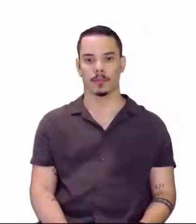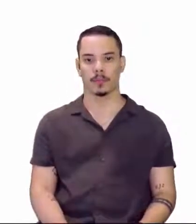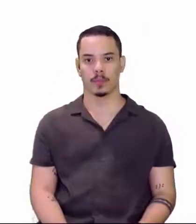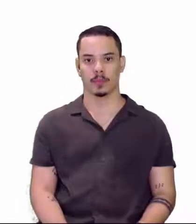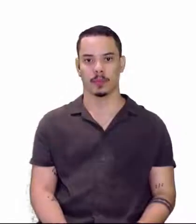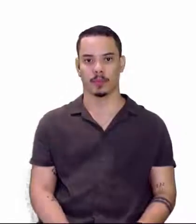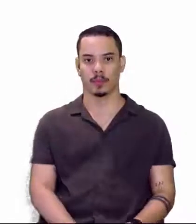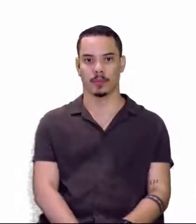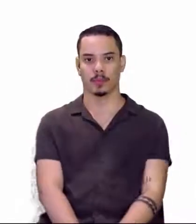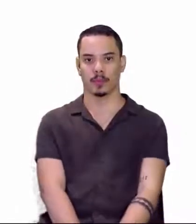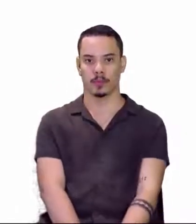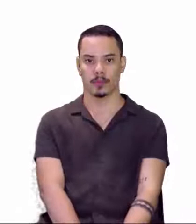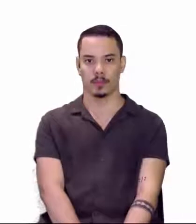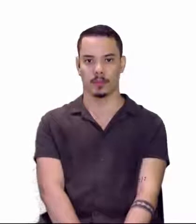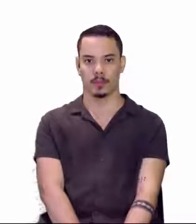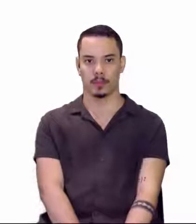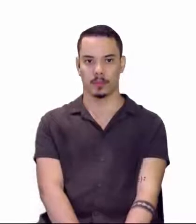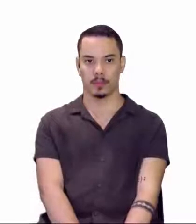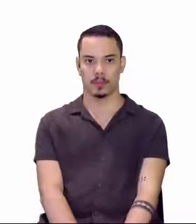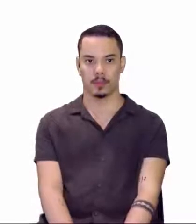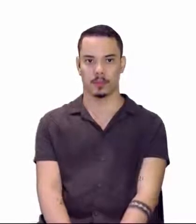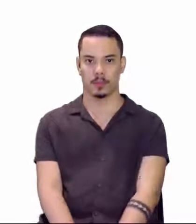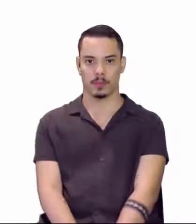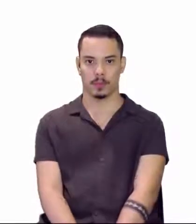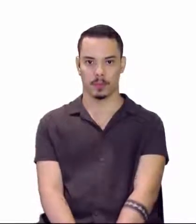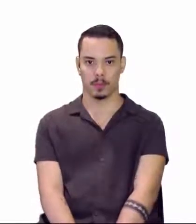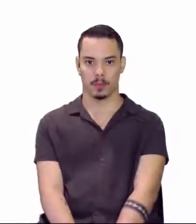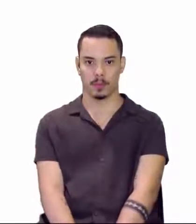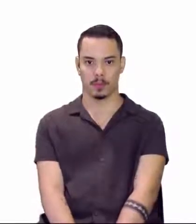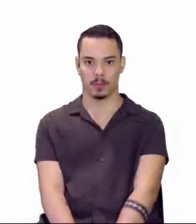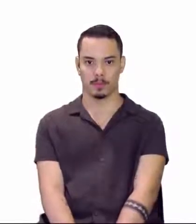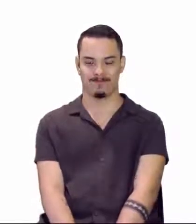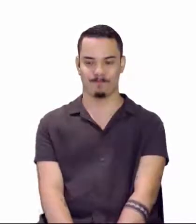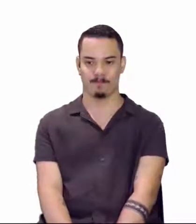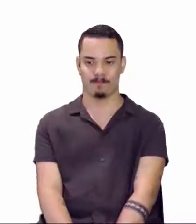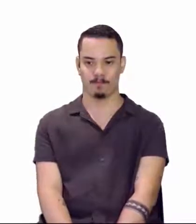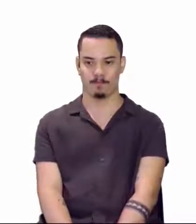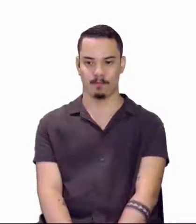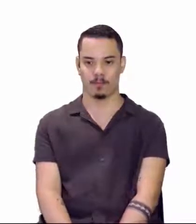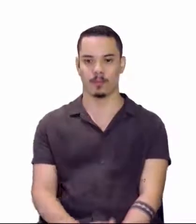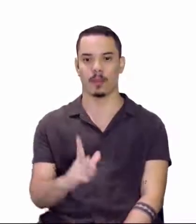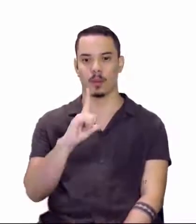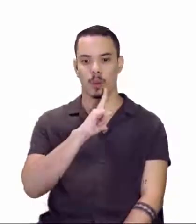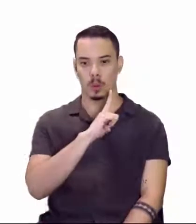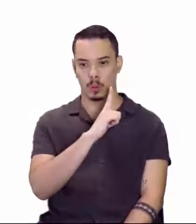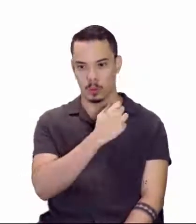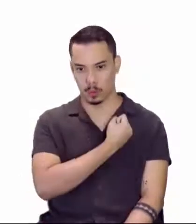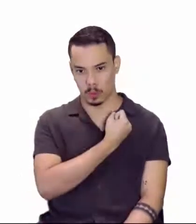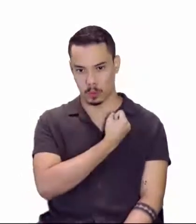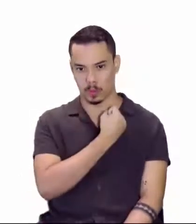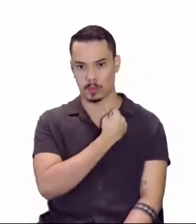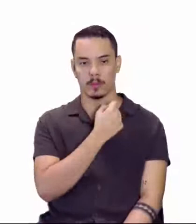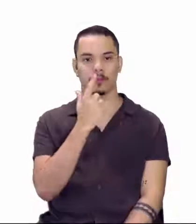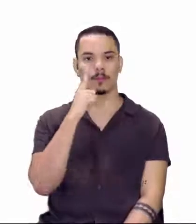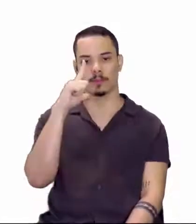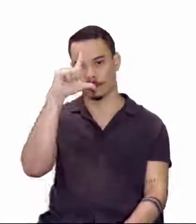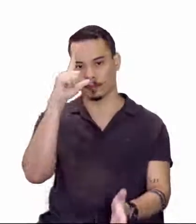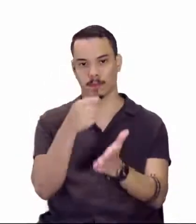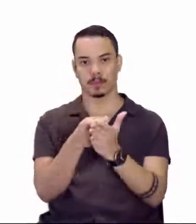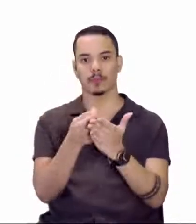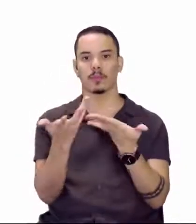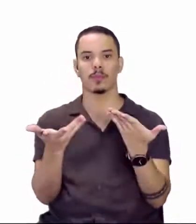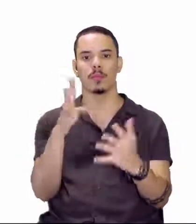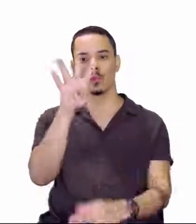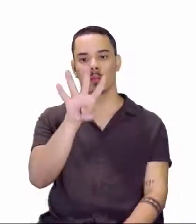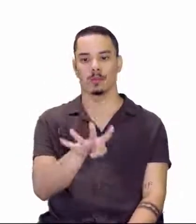elétrons do último nível dos elementos representativos indica a coluna vertical que